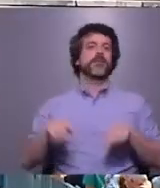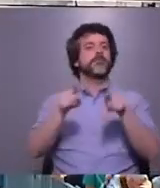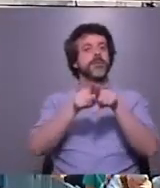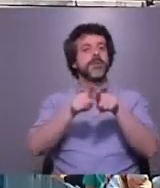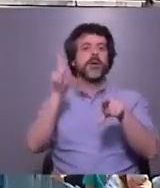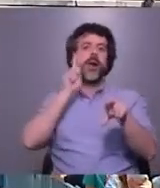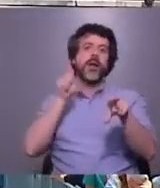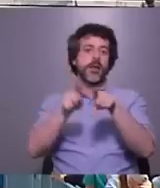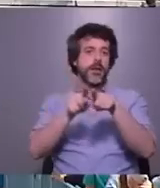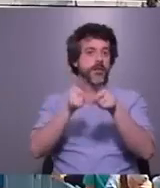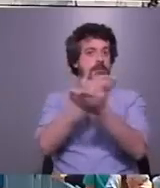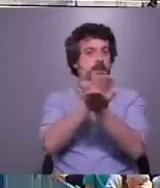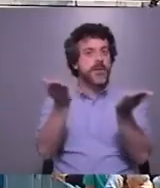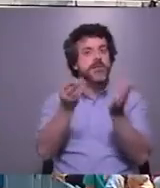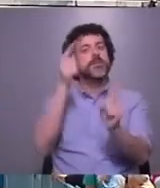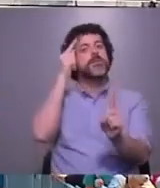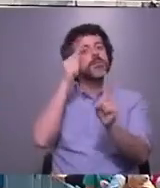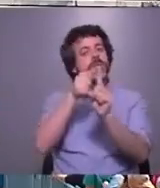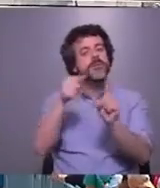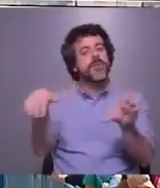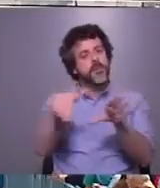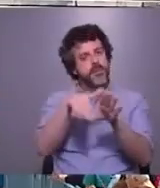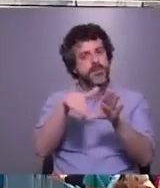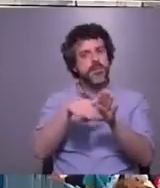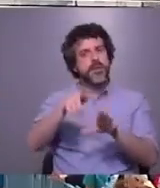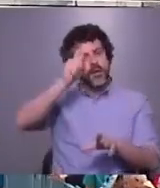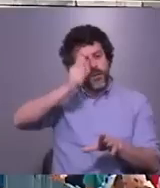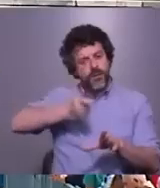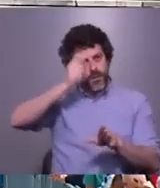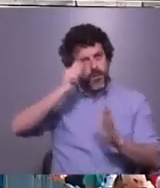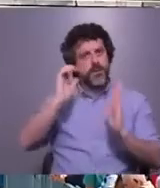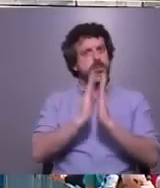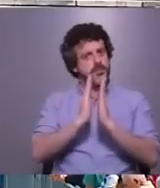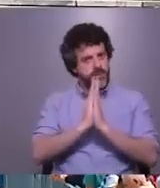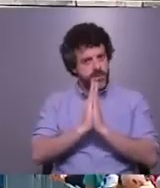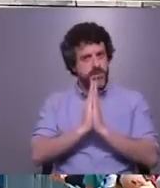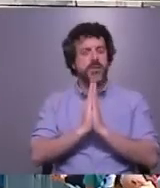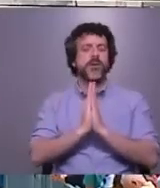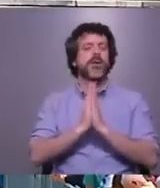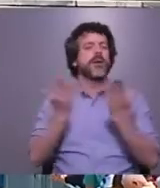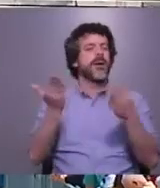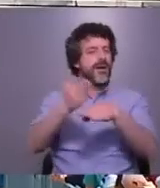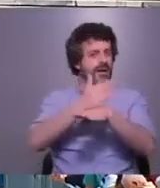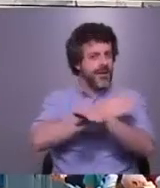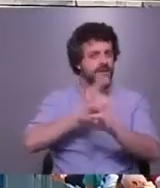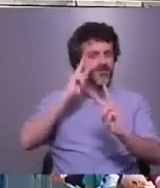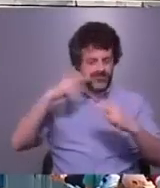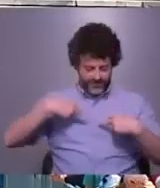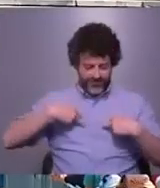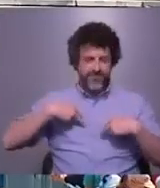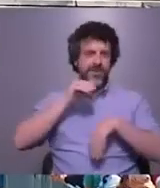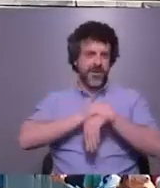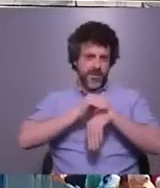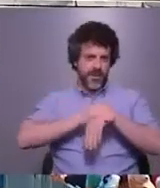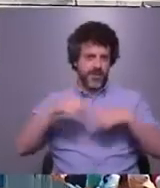Irmãos e irmãs, para celebrarmos dignamente os santos mistérios, reconheçamos que somos pecadores.